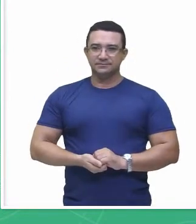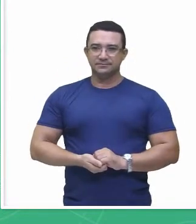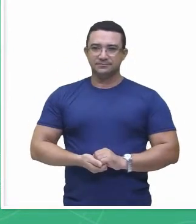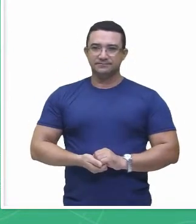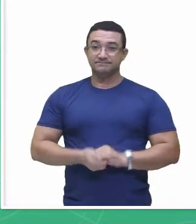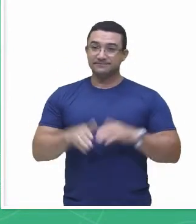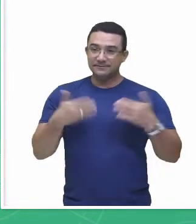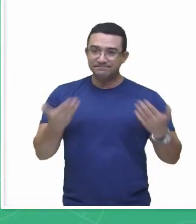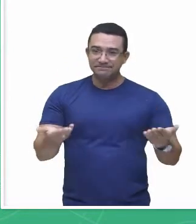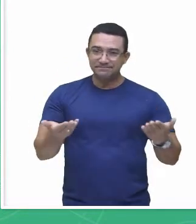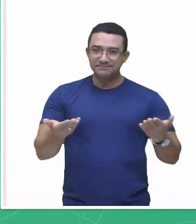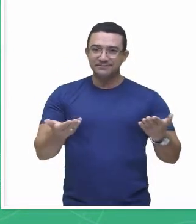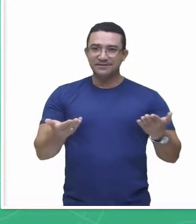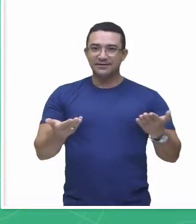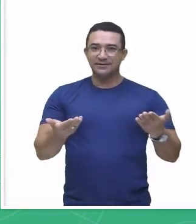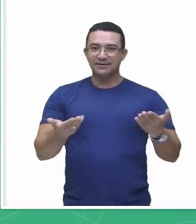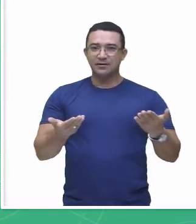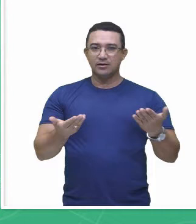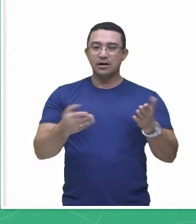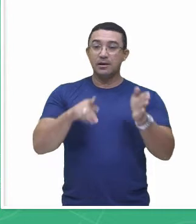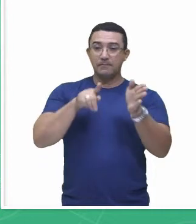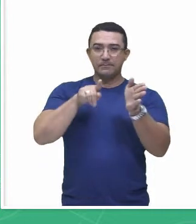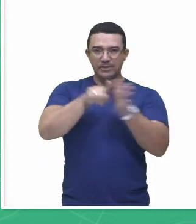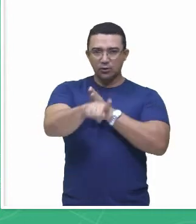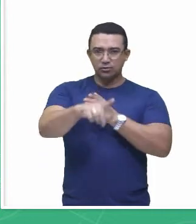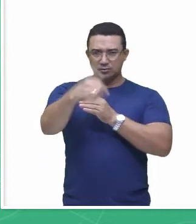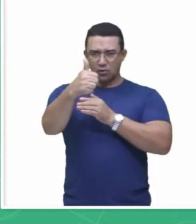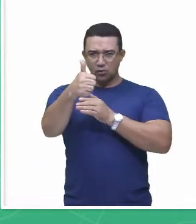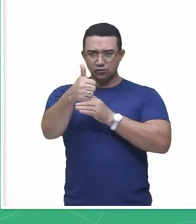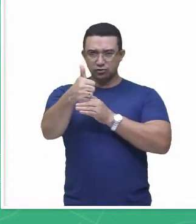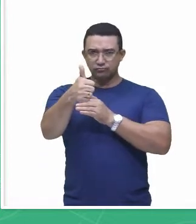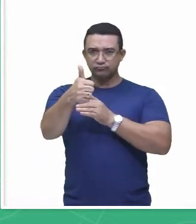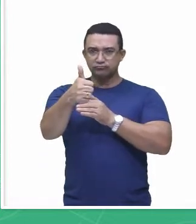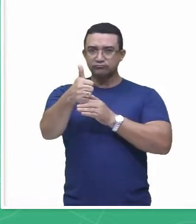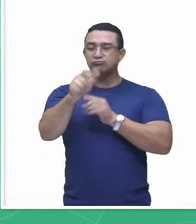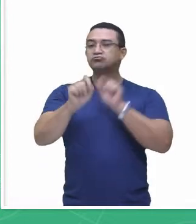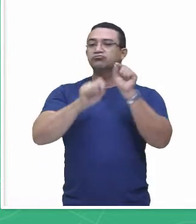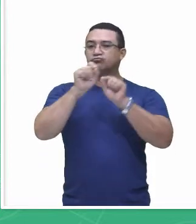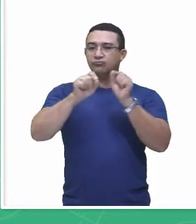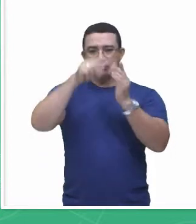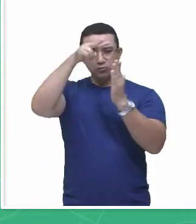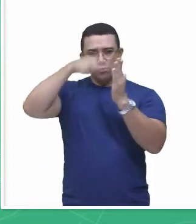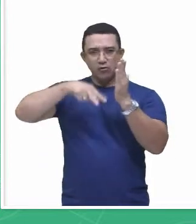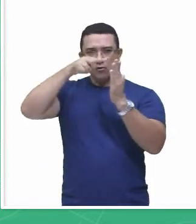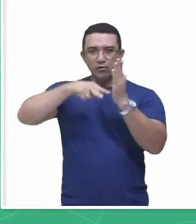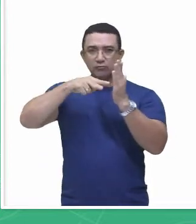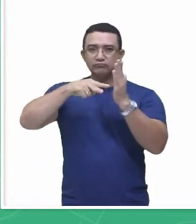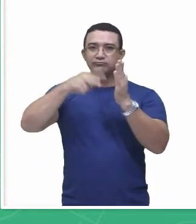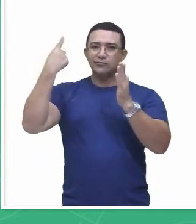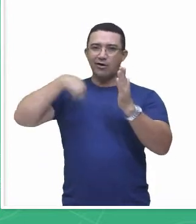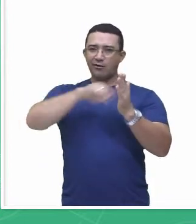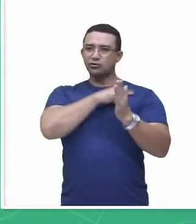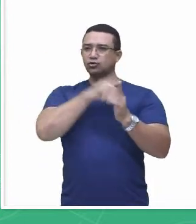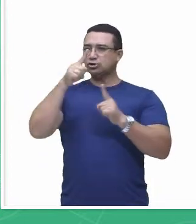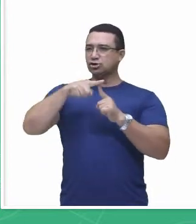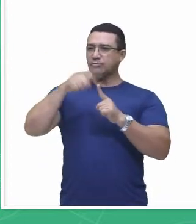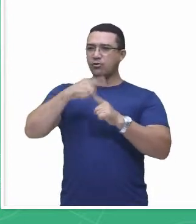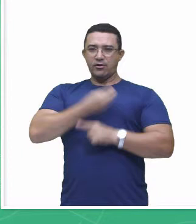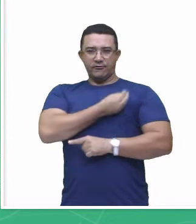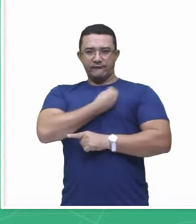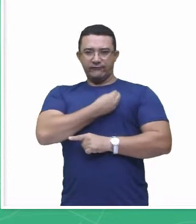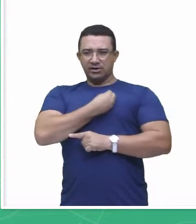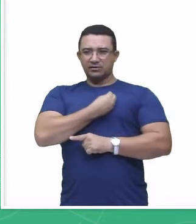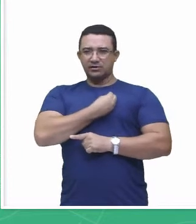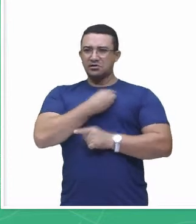Muito bem. Na questão 11, nós temos o seguinte enunciado. Nosso estilo de vida sedentário